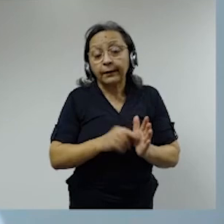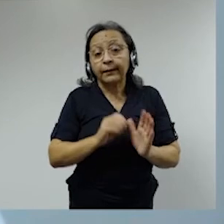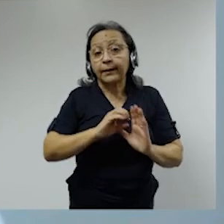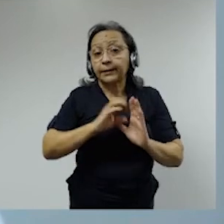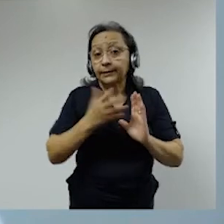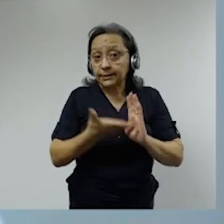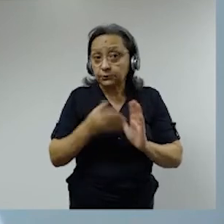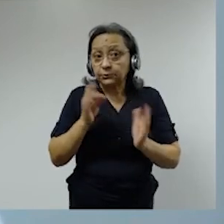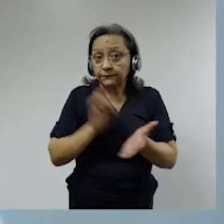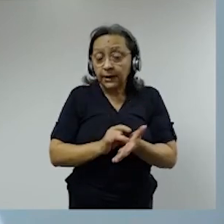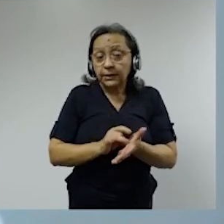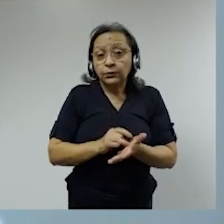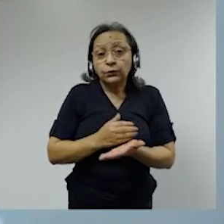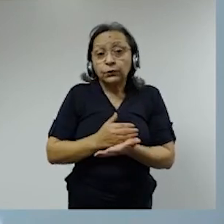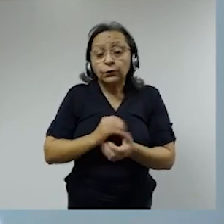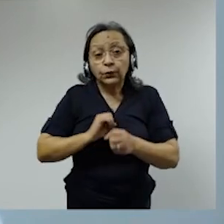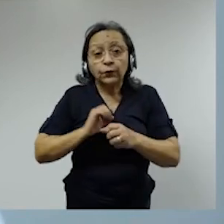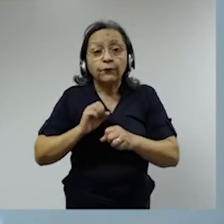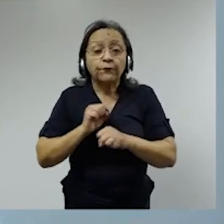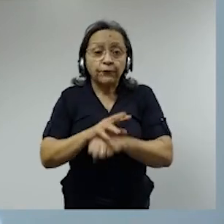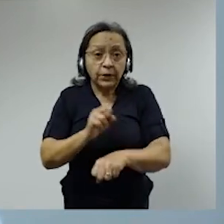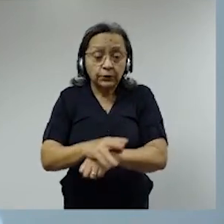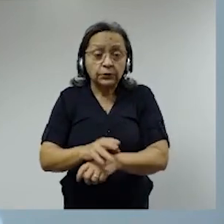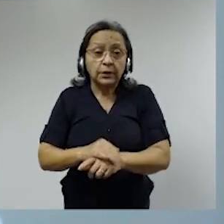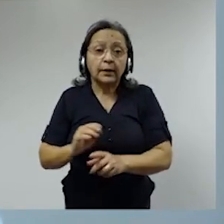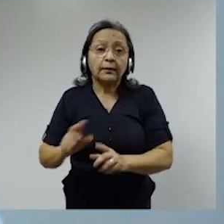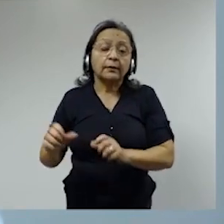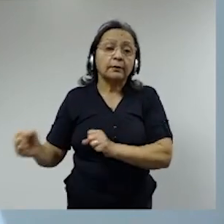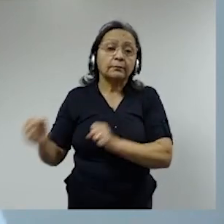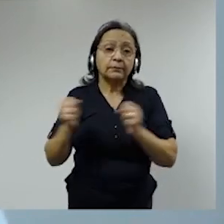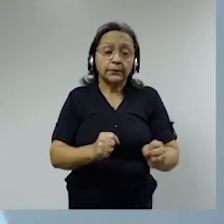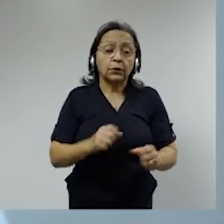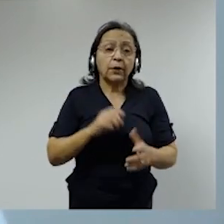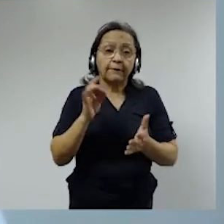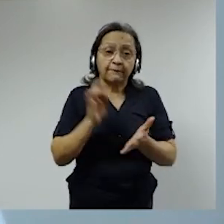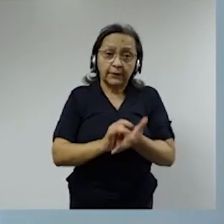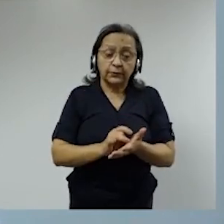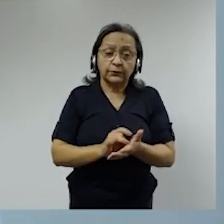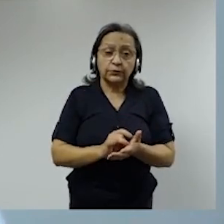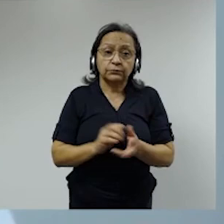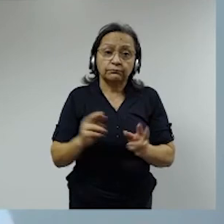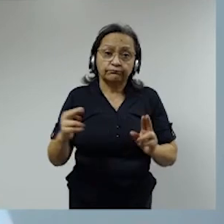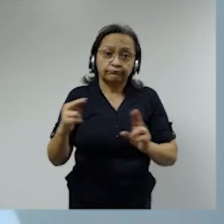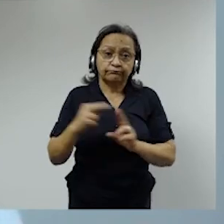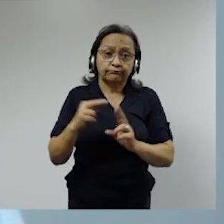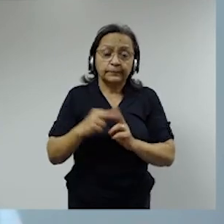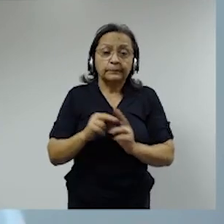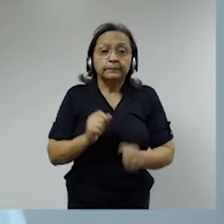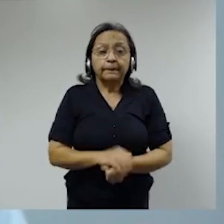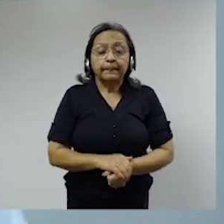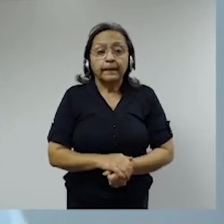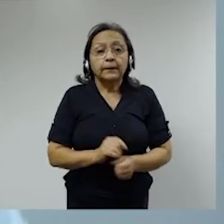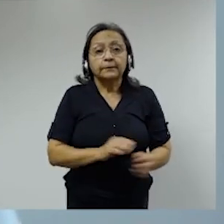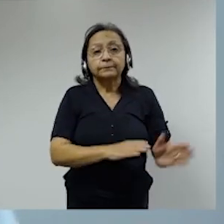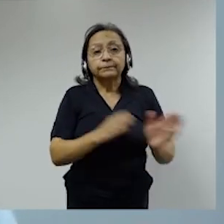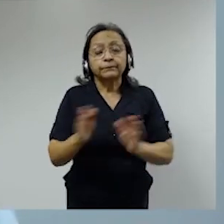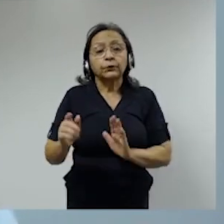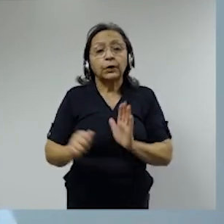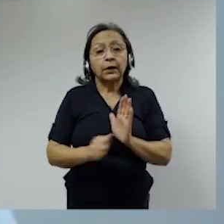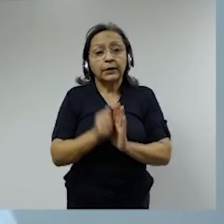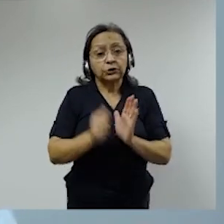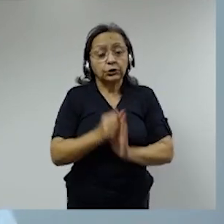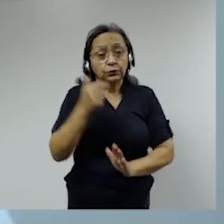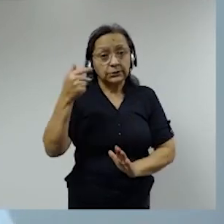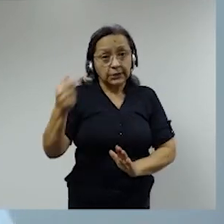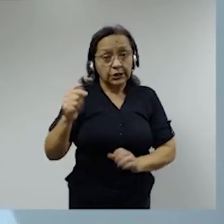do príncipe fica apenas a caracterização de força maior com os efeitos correspondentes. Nos termos do artigo